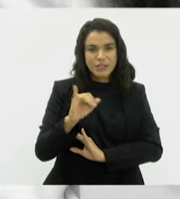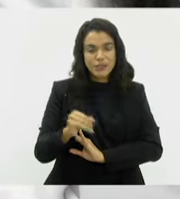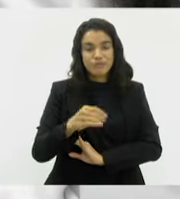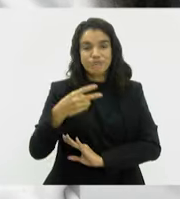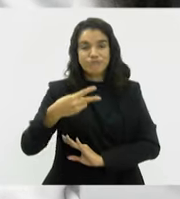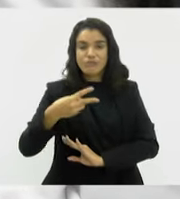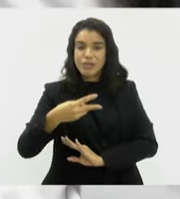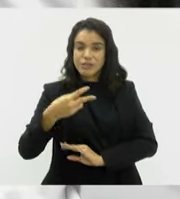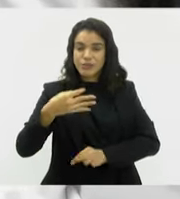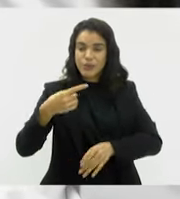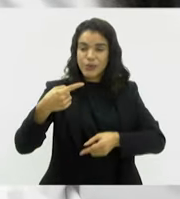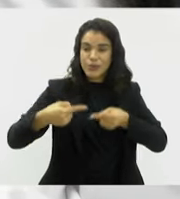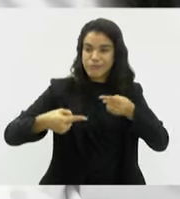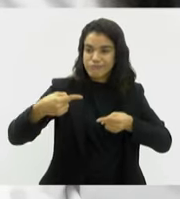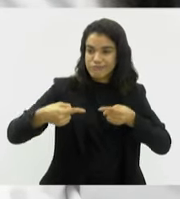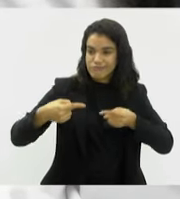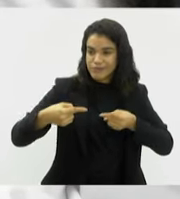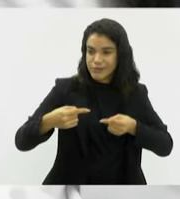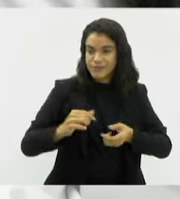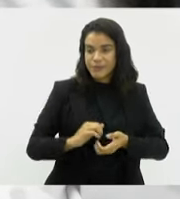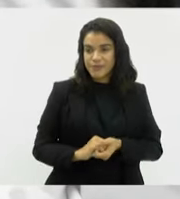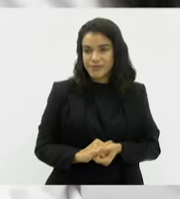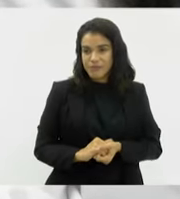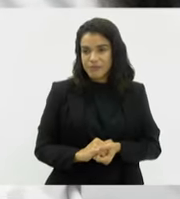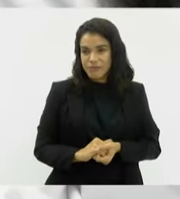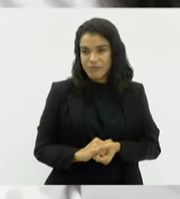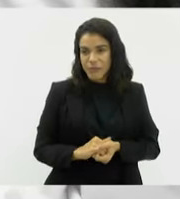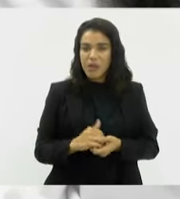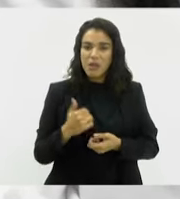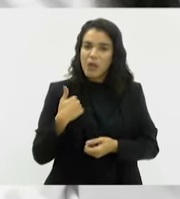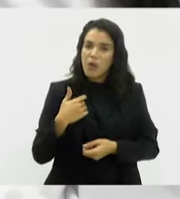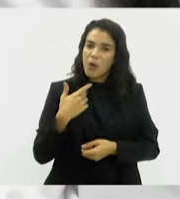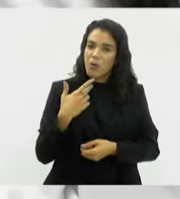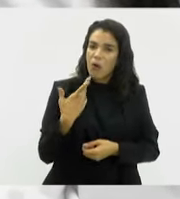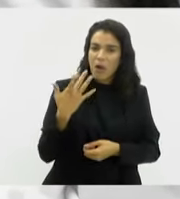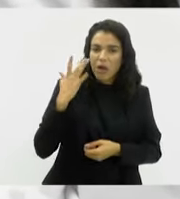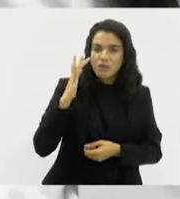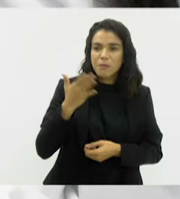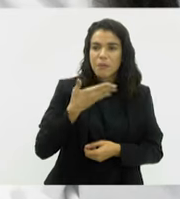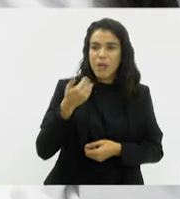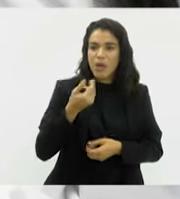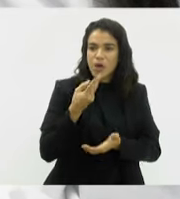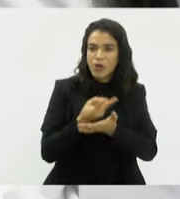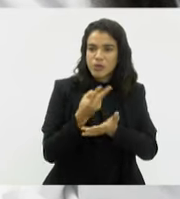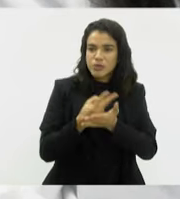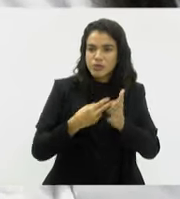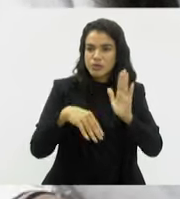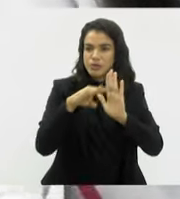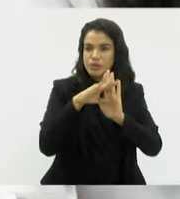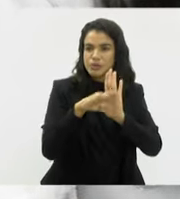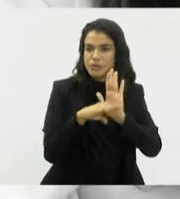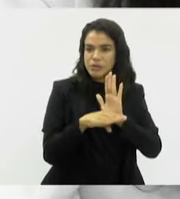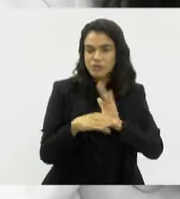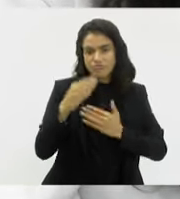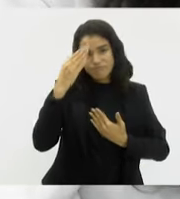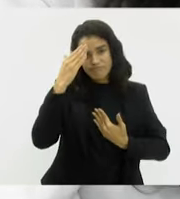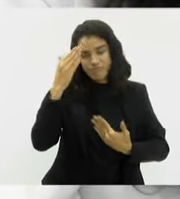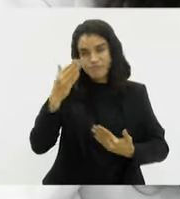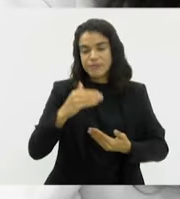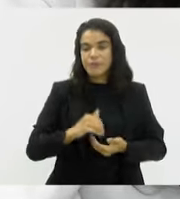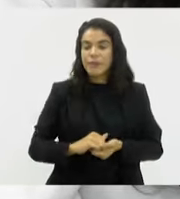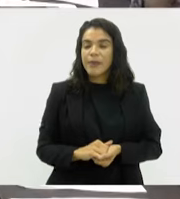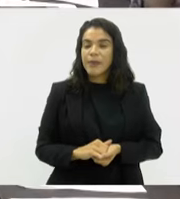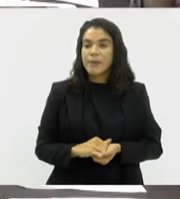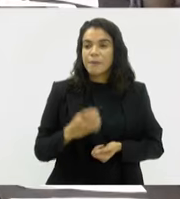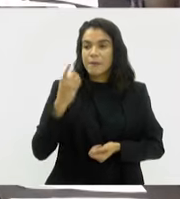discussão. Então, por isso, eu prefiro que o projeto, que essa discussão permaneça aqui na pauta. Obrigada, presidente. Deputado Delarone,